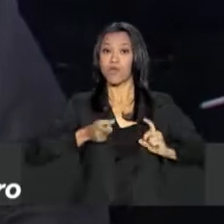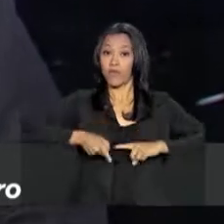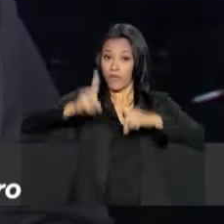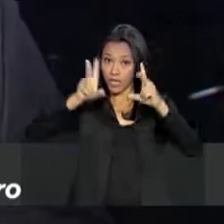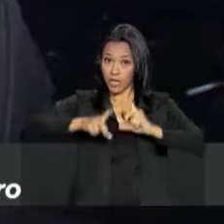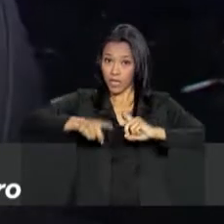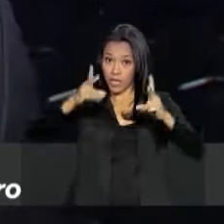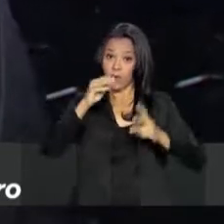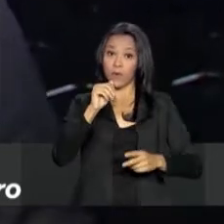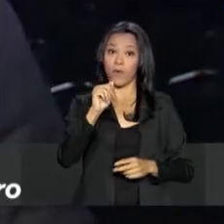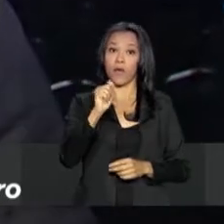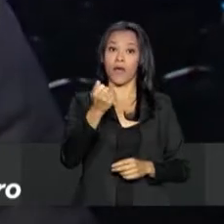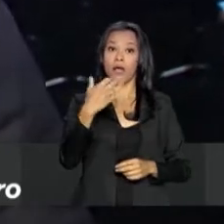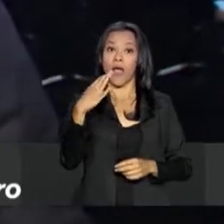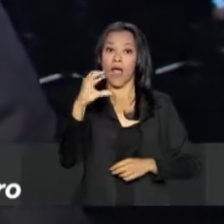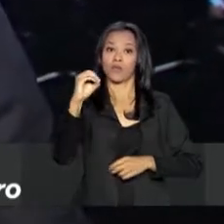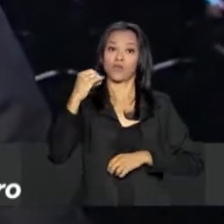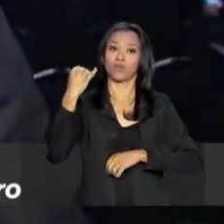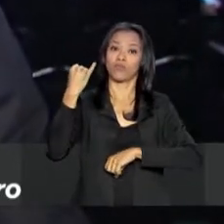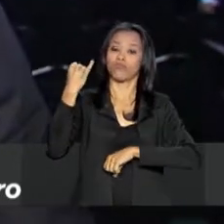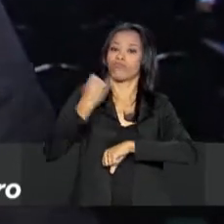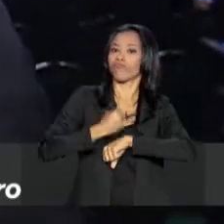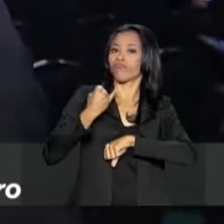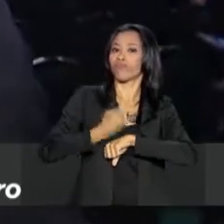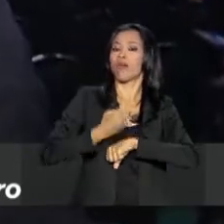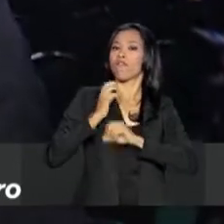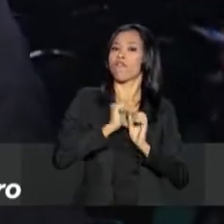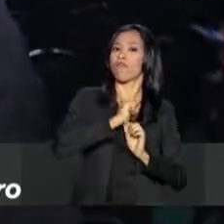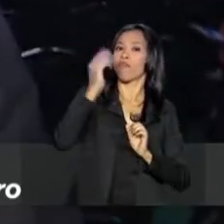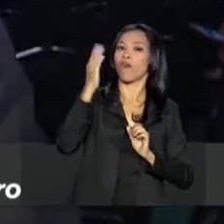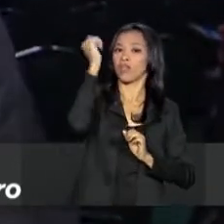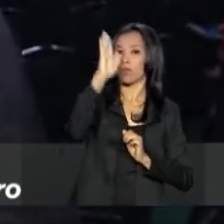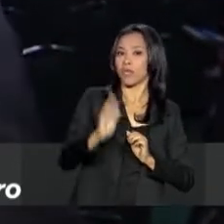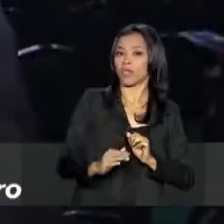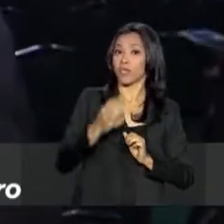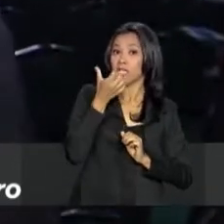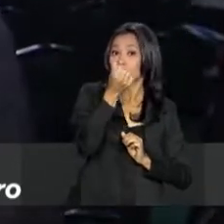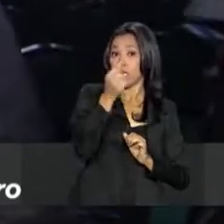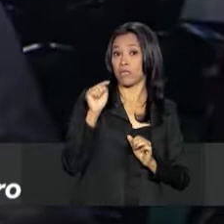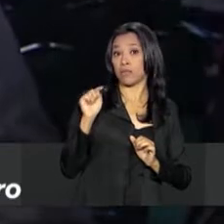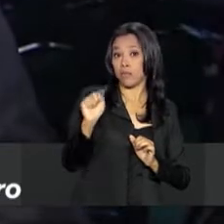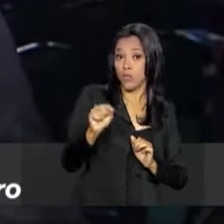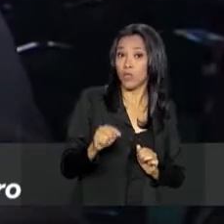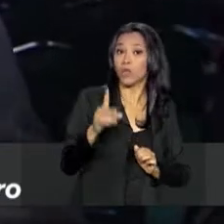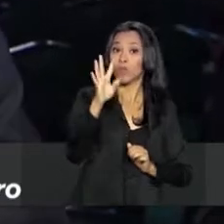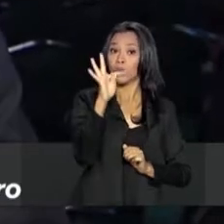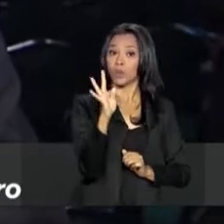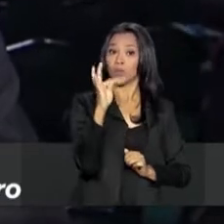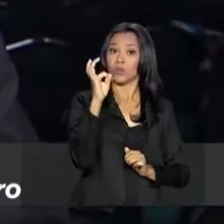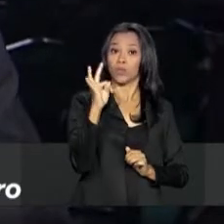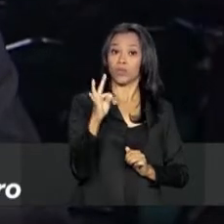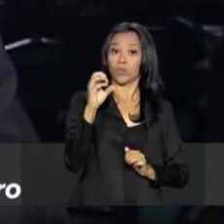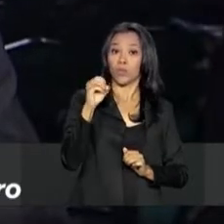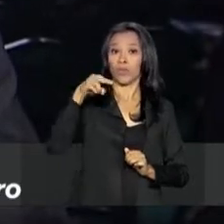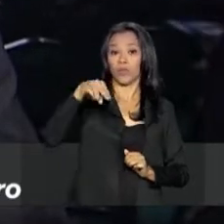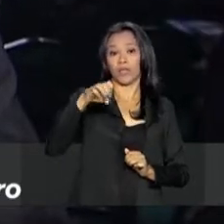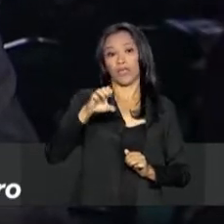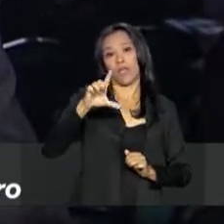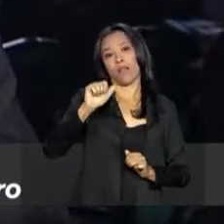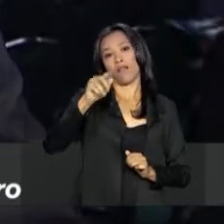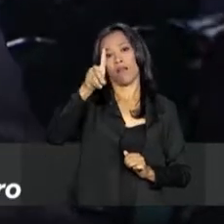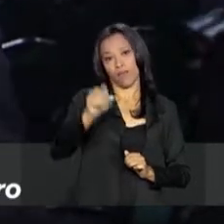para fora do país cerca de 200 mil toneladas isso representa em valores reais aí